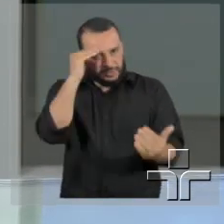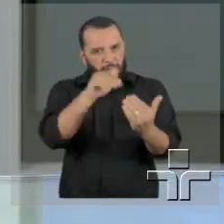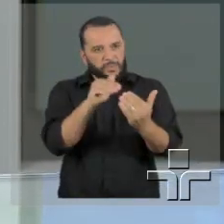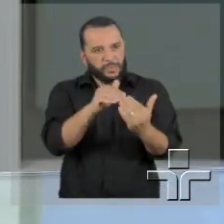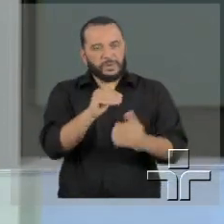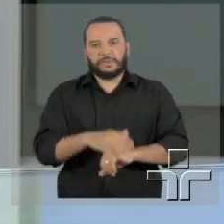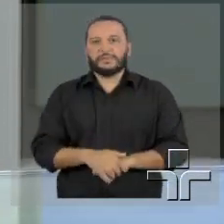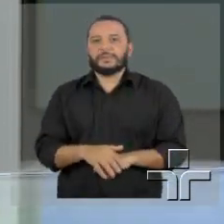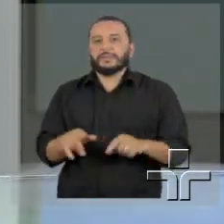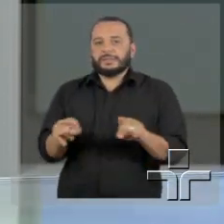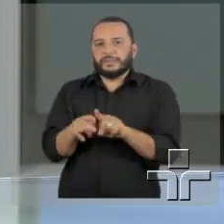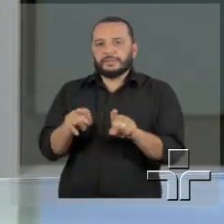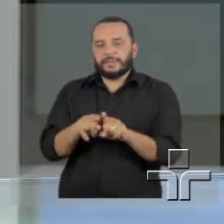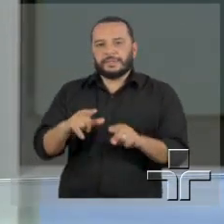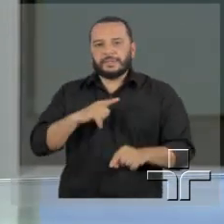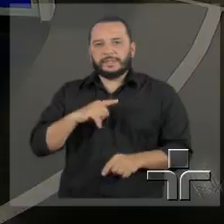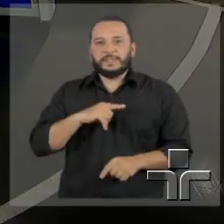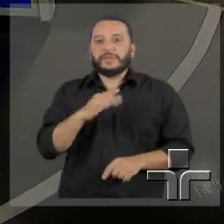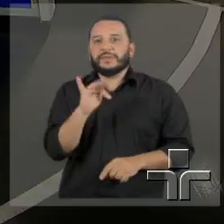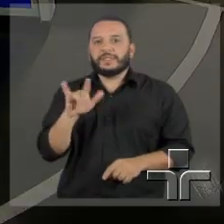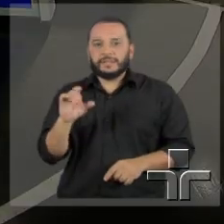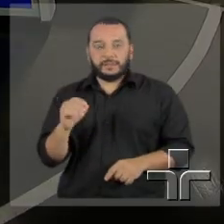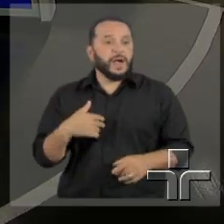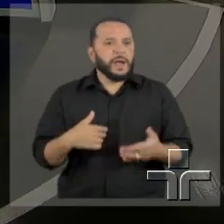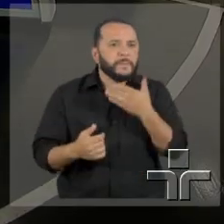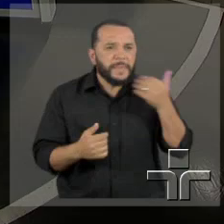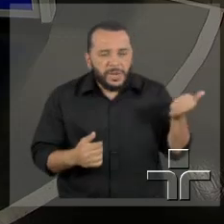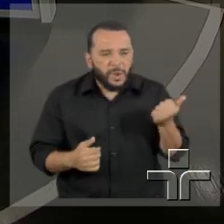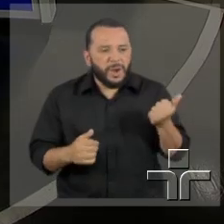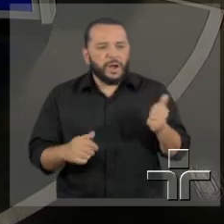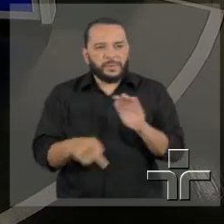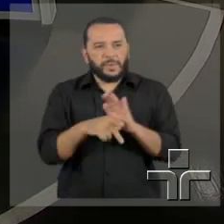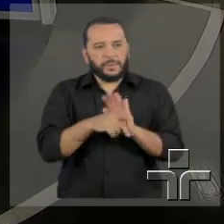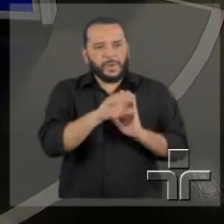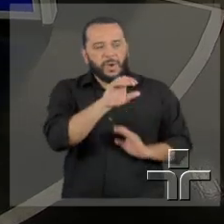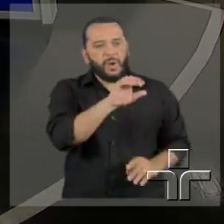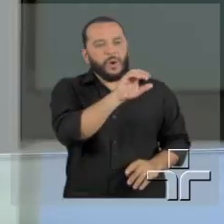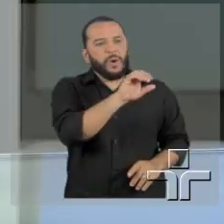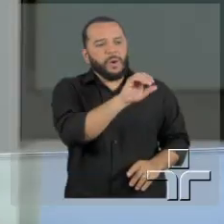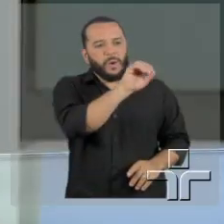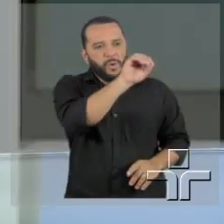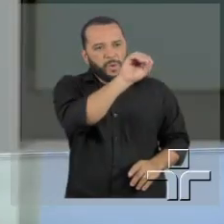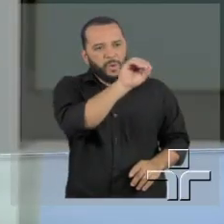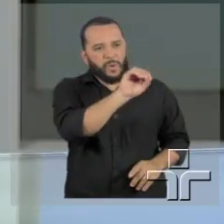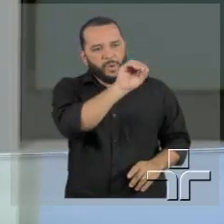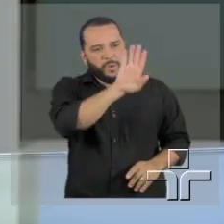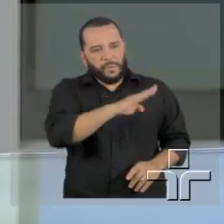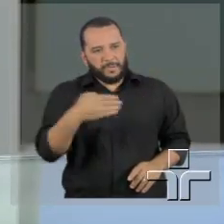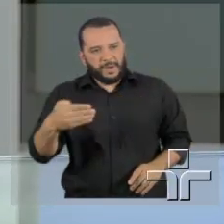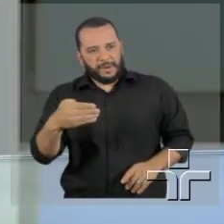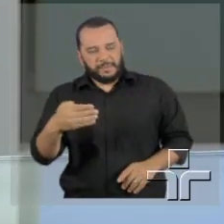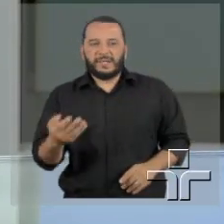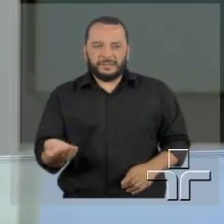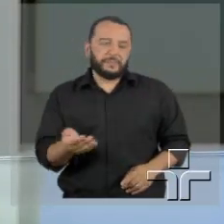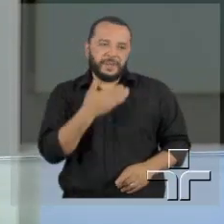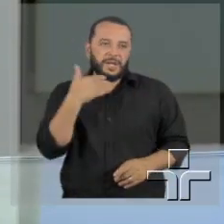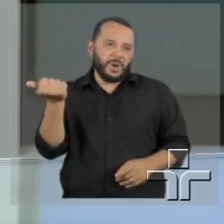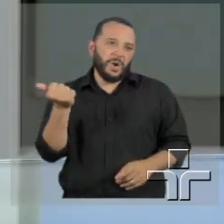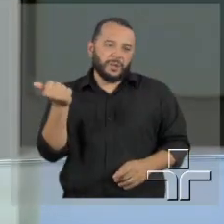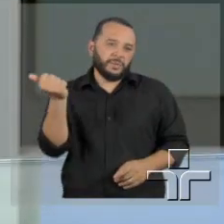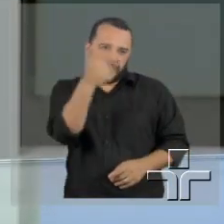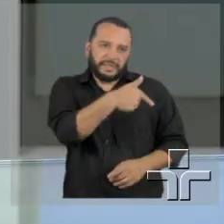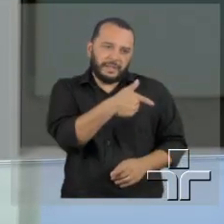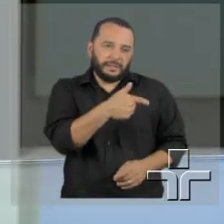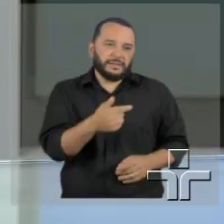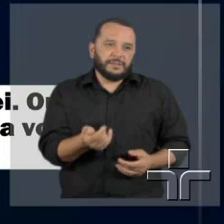E o Fernando Leme... E, aliás, é muito melhor do que o Obama, né? O Obama é fraco e o Bolsonaro é muito bom falando. Um gênio. Vamos